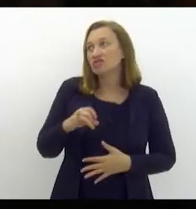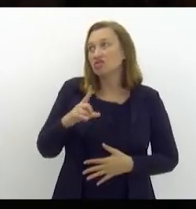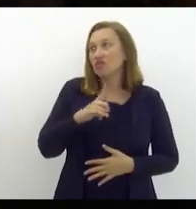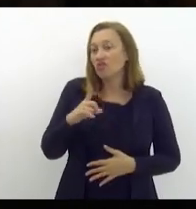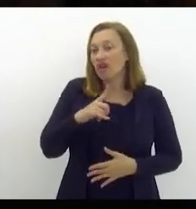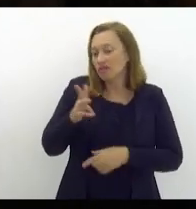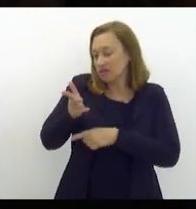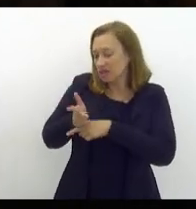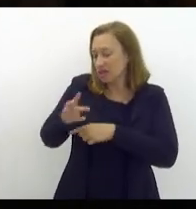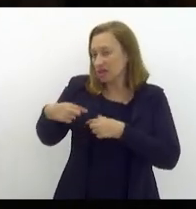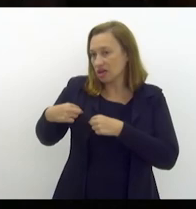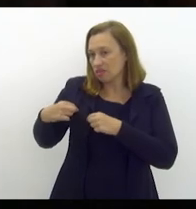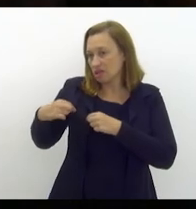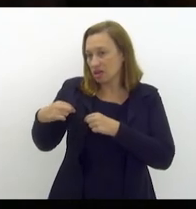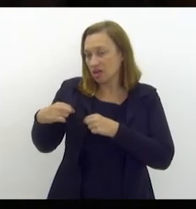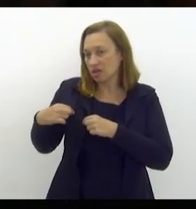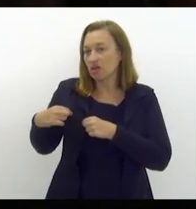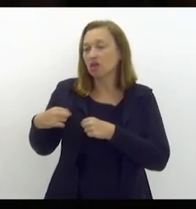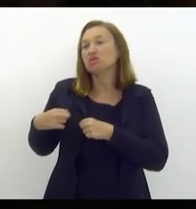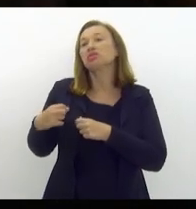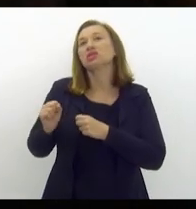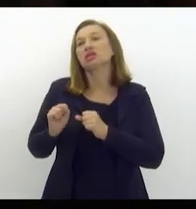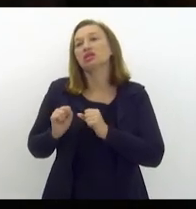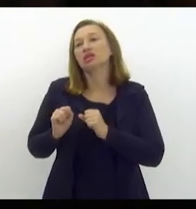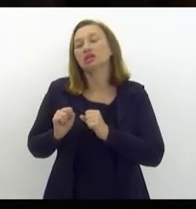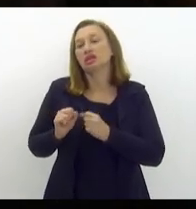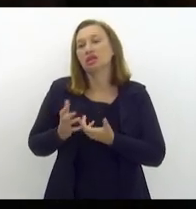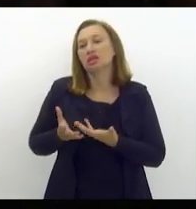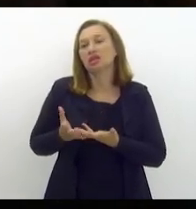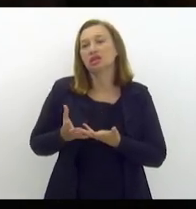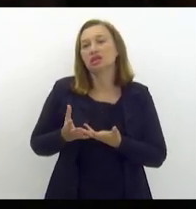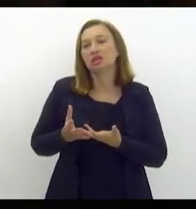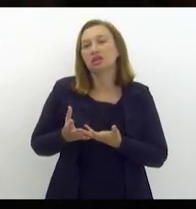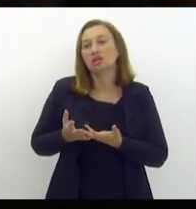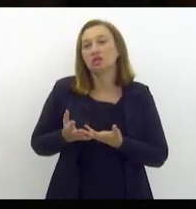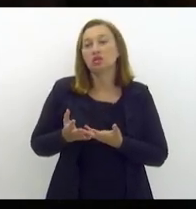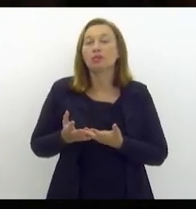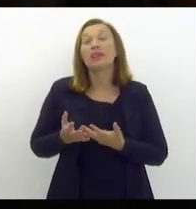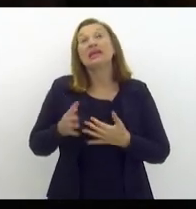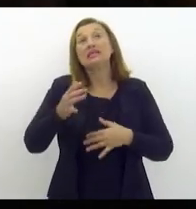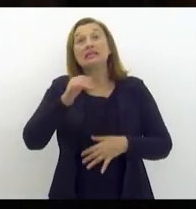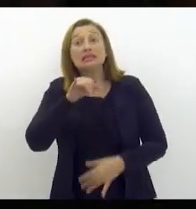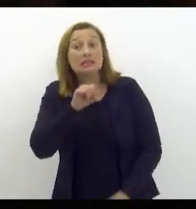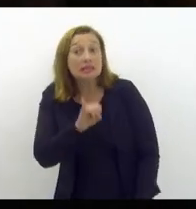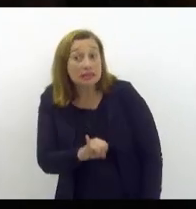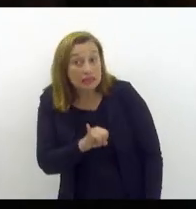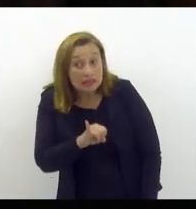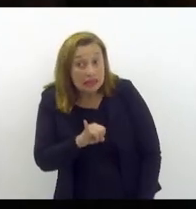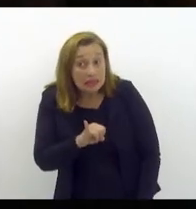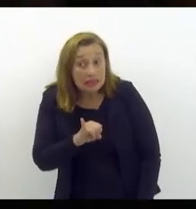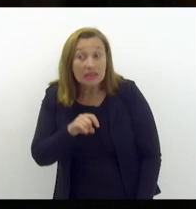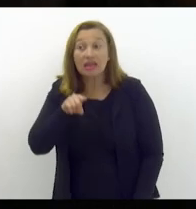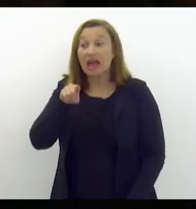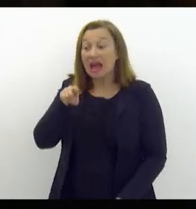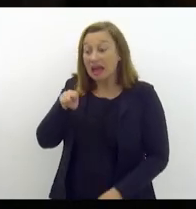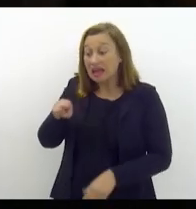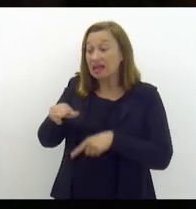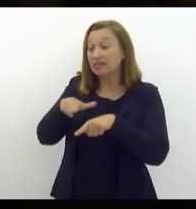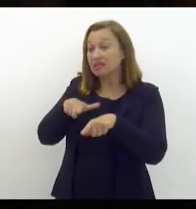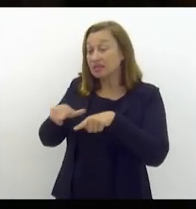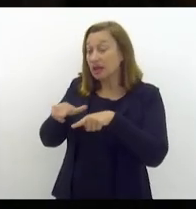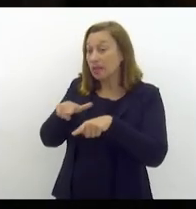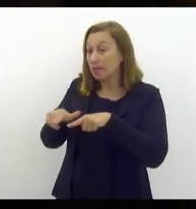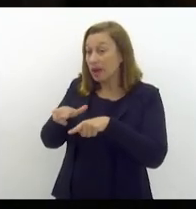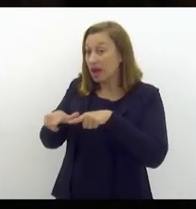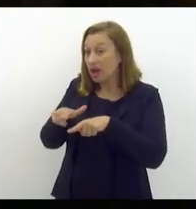essa câmera corporal, a gente garante que, se por acaso aquela atuação tem